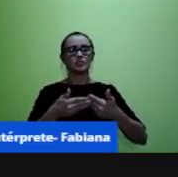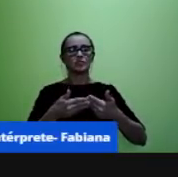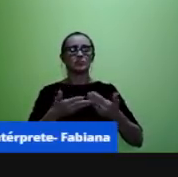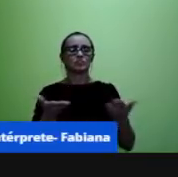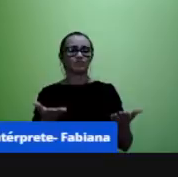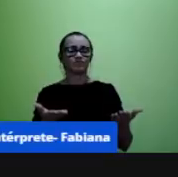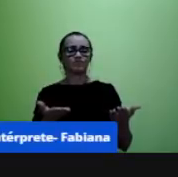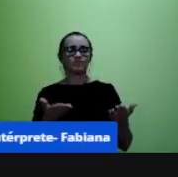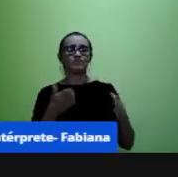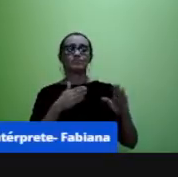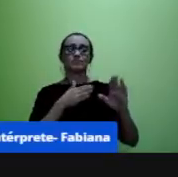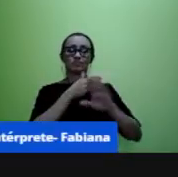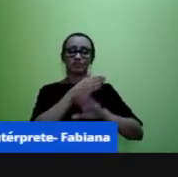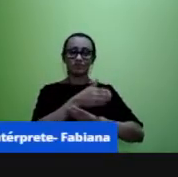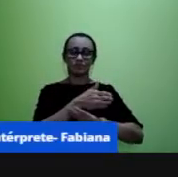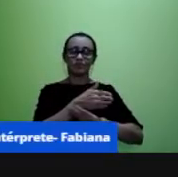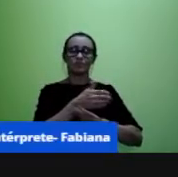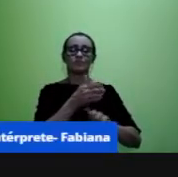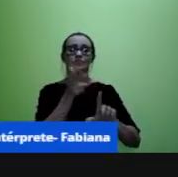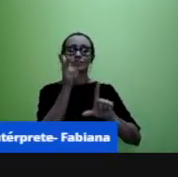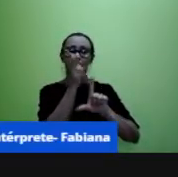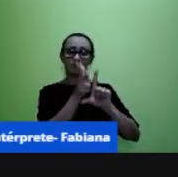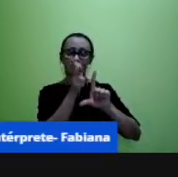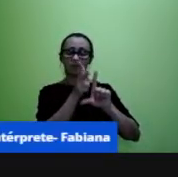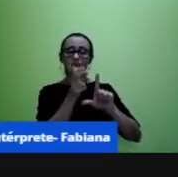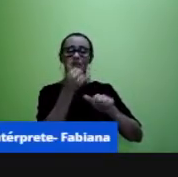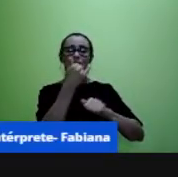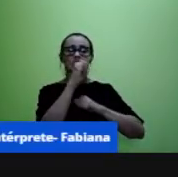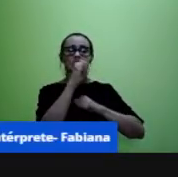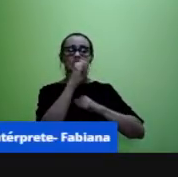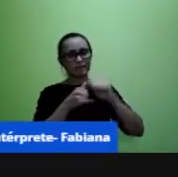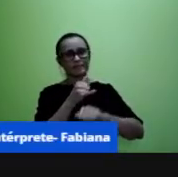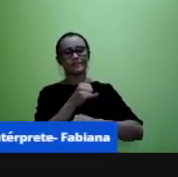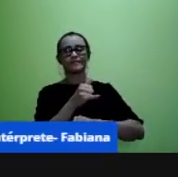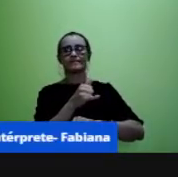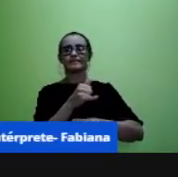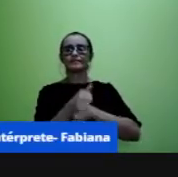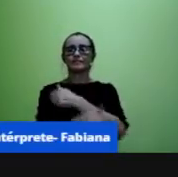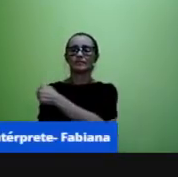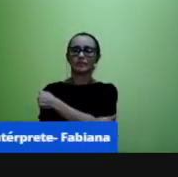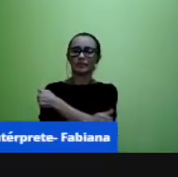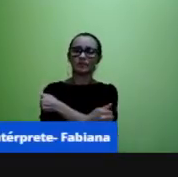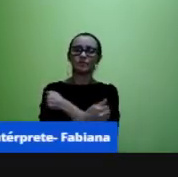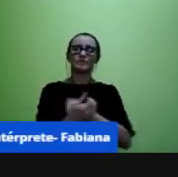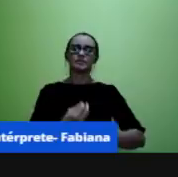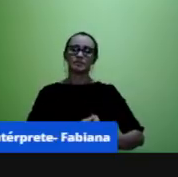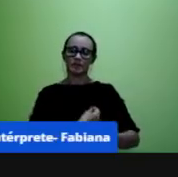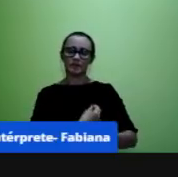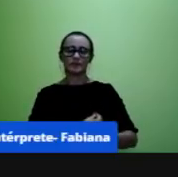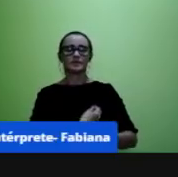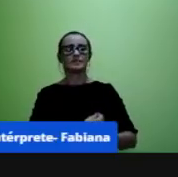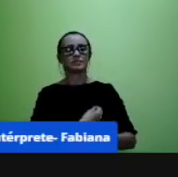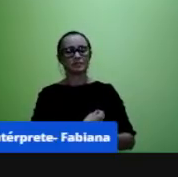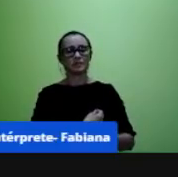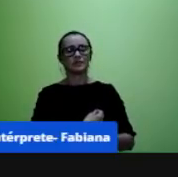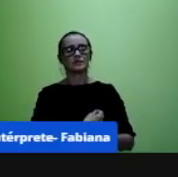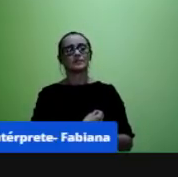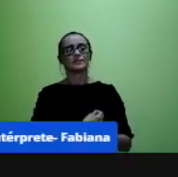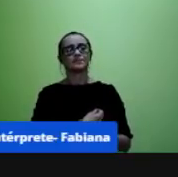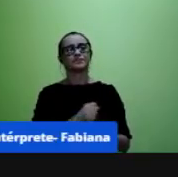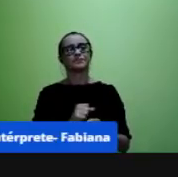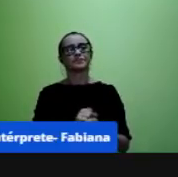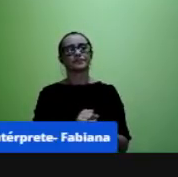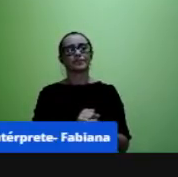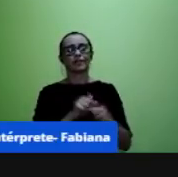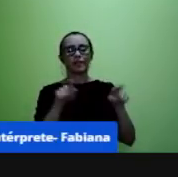está entrando na sala de aula online, né, está participando das aulas. O filho interagiu com os colegas por meio